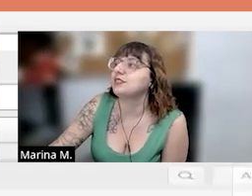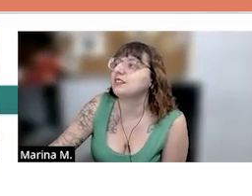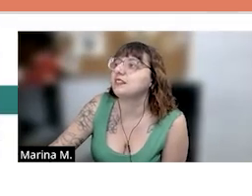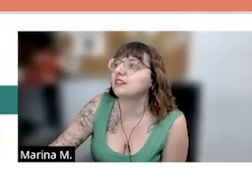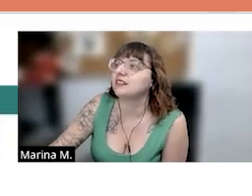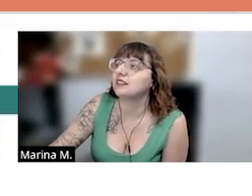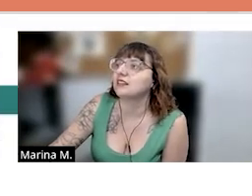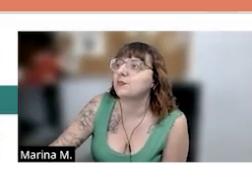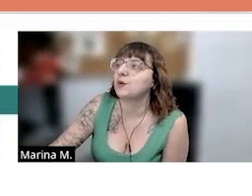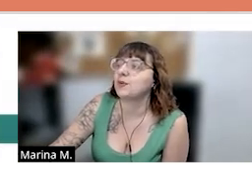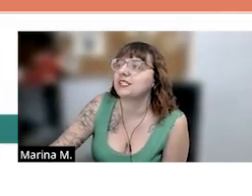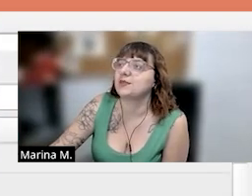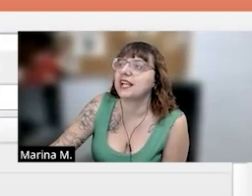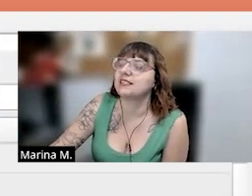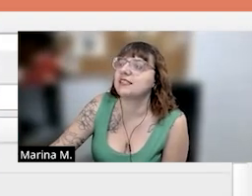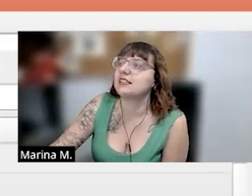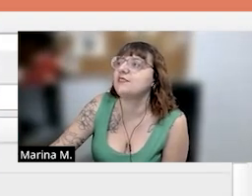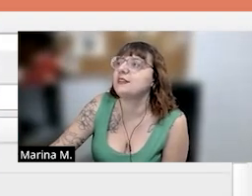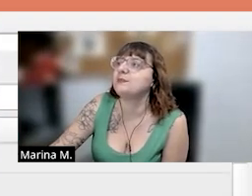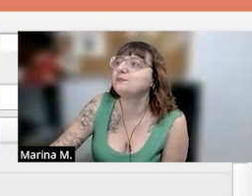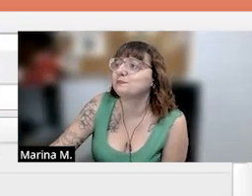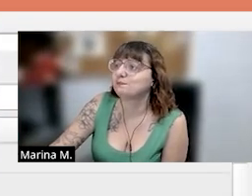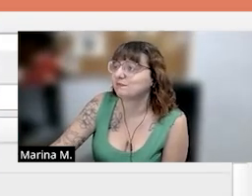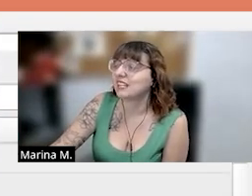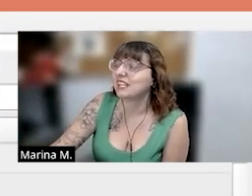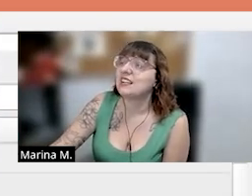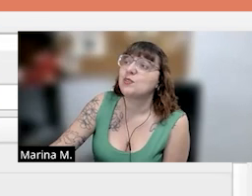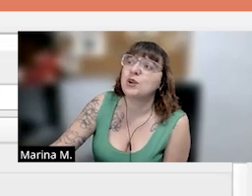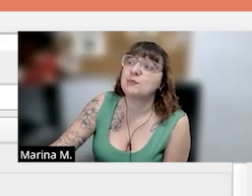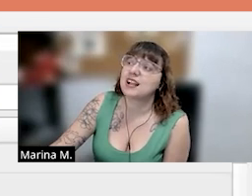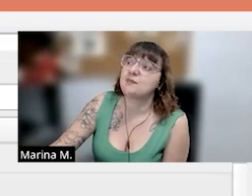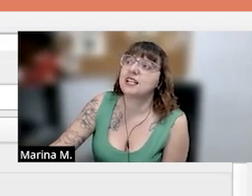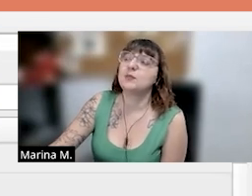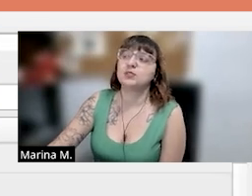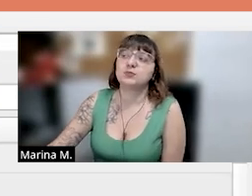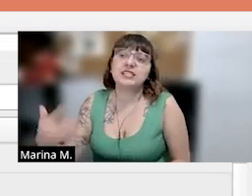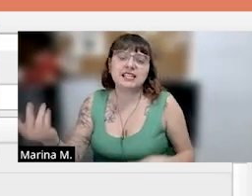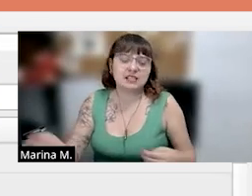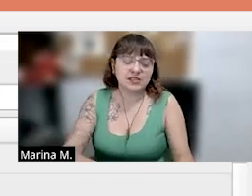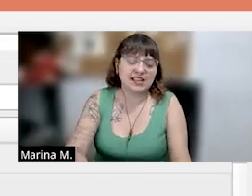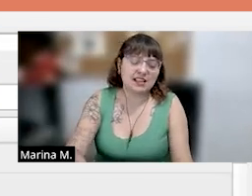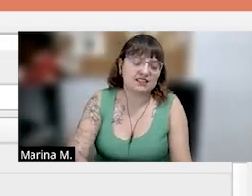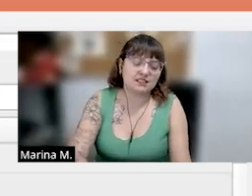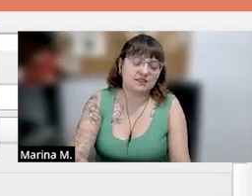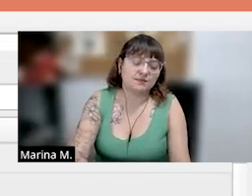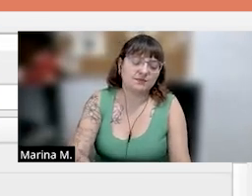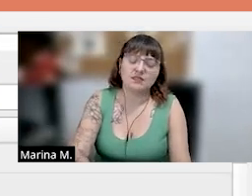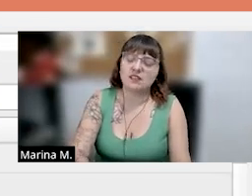arquivo população ES CSV. O nome da camada eu posso mudar se eu quiser.